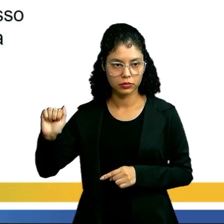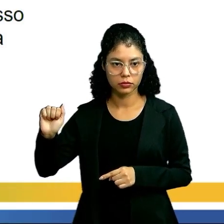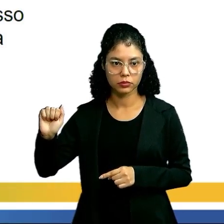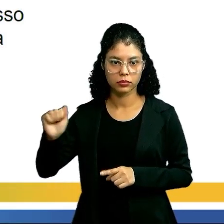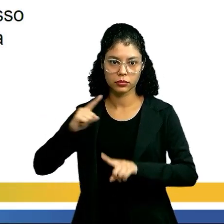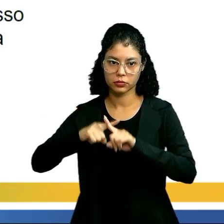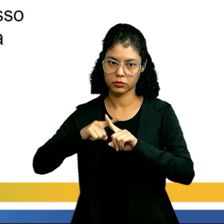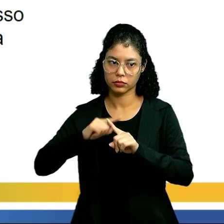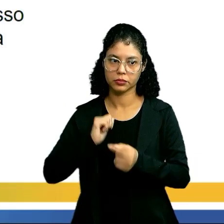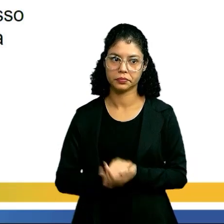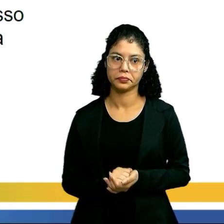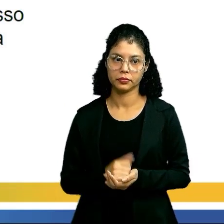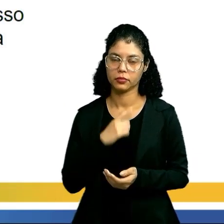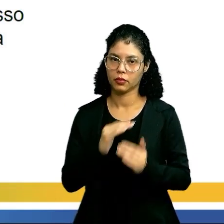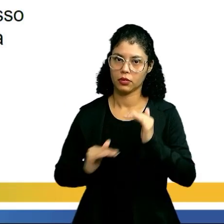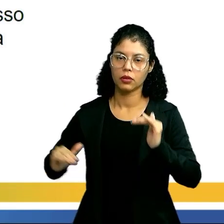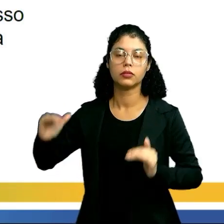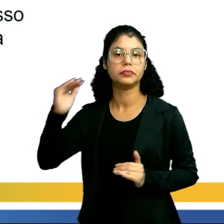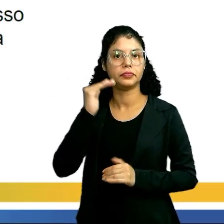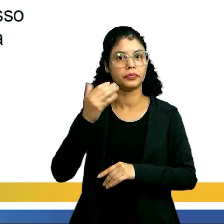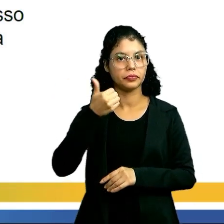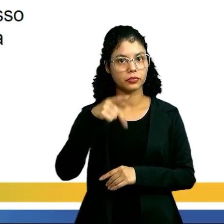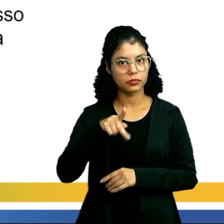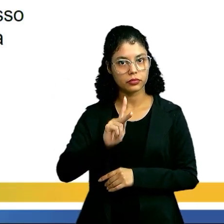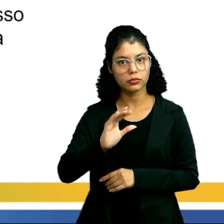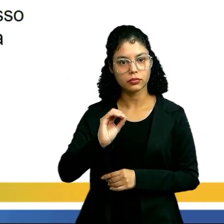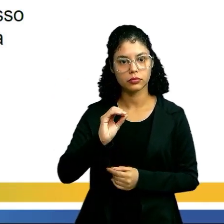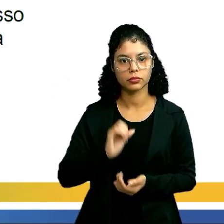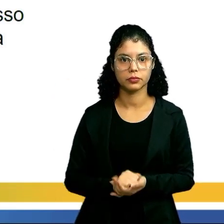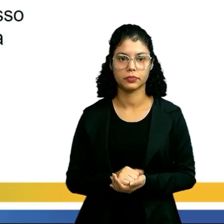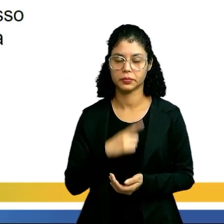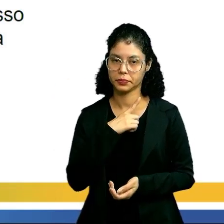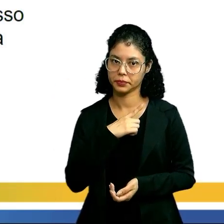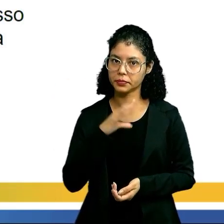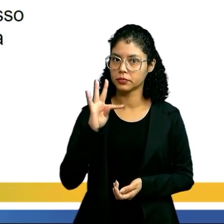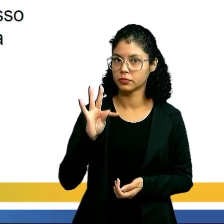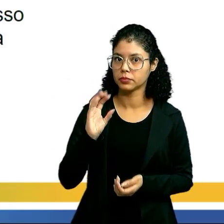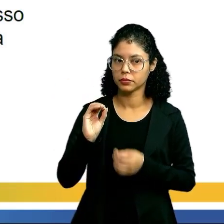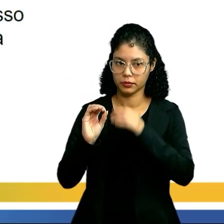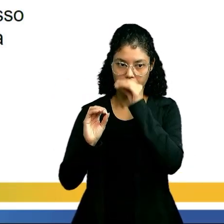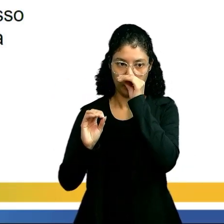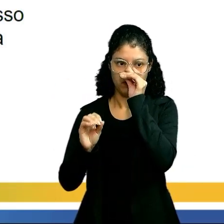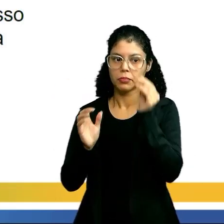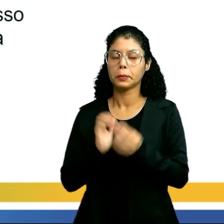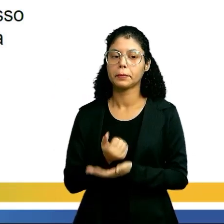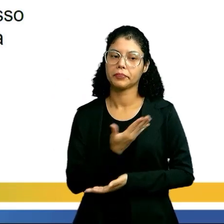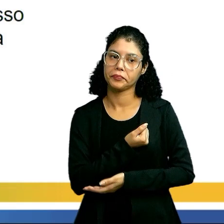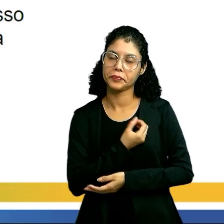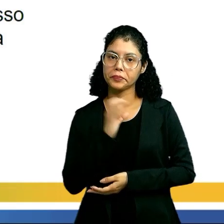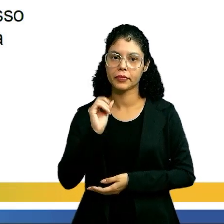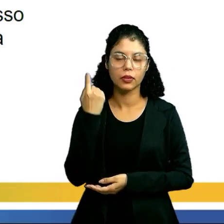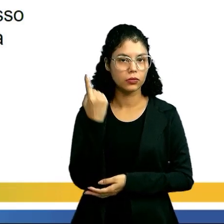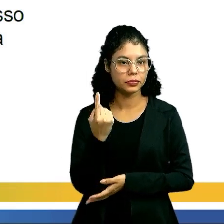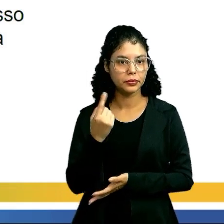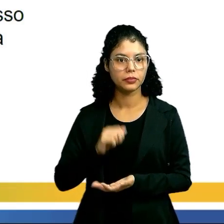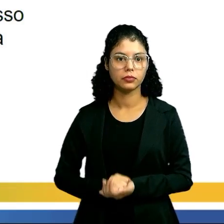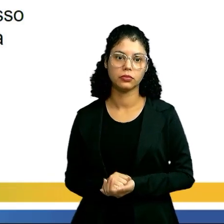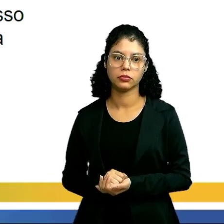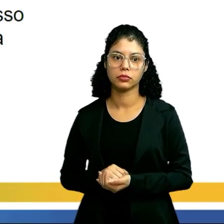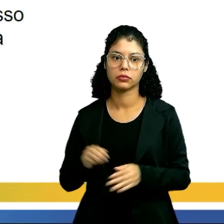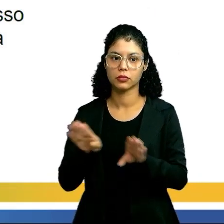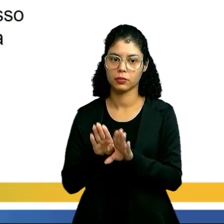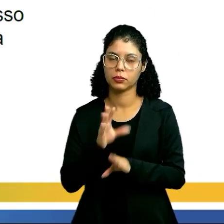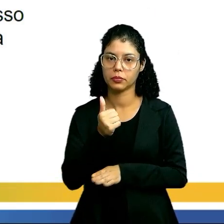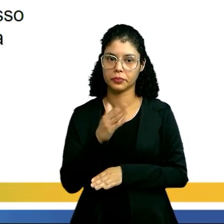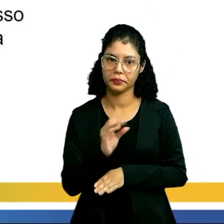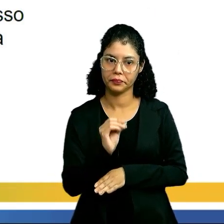A vezes E elevado a menos K vezes zero, porque o tzinho é zero, tá? Todo número elevado a zero dá 1. Então, vai